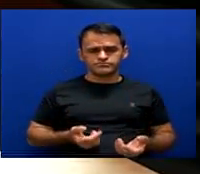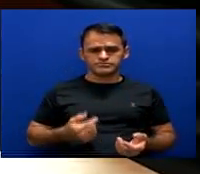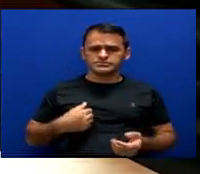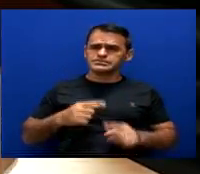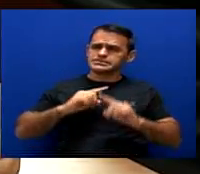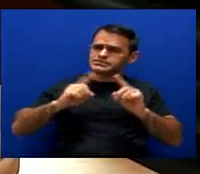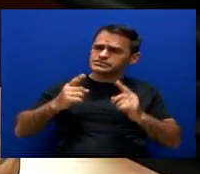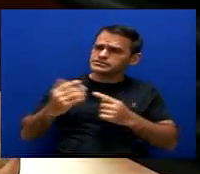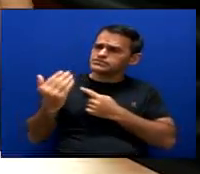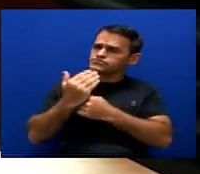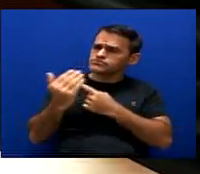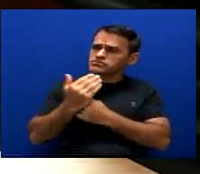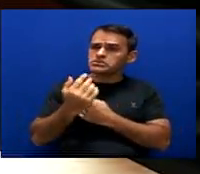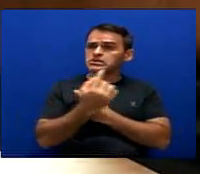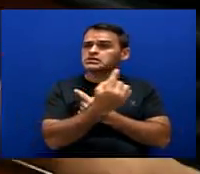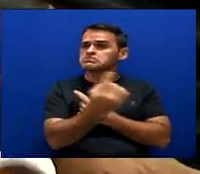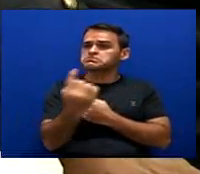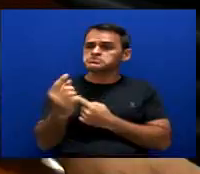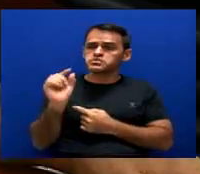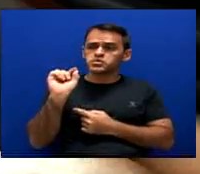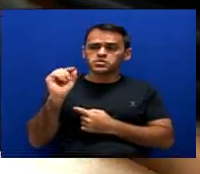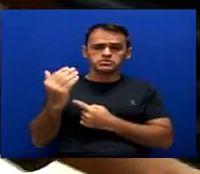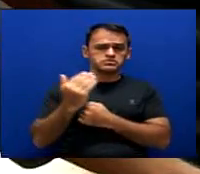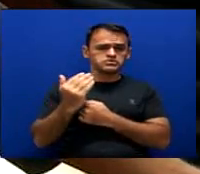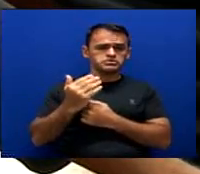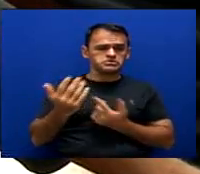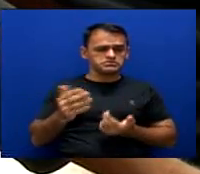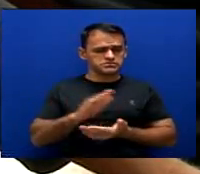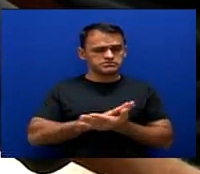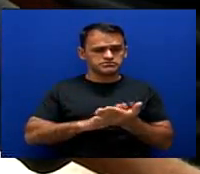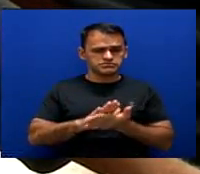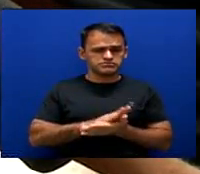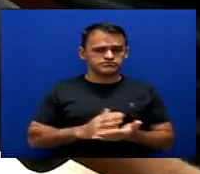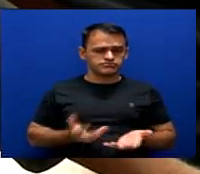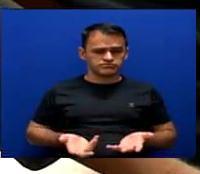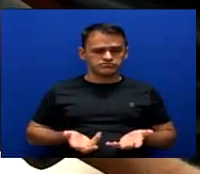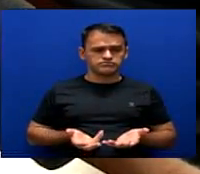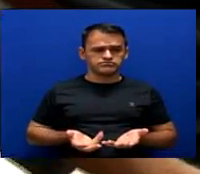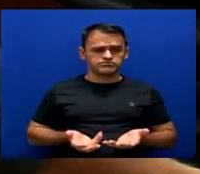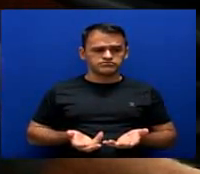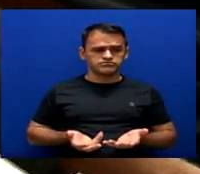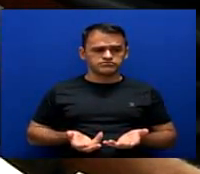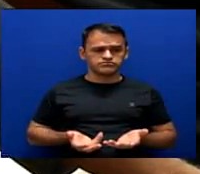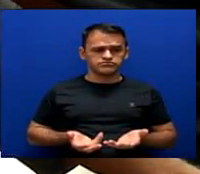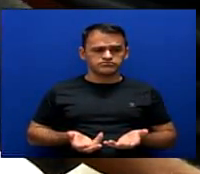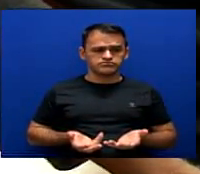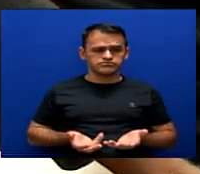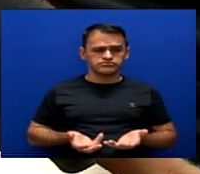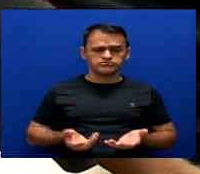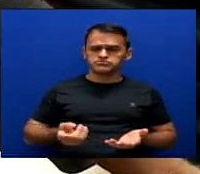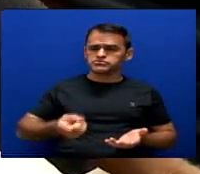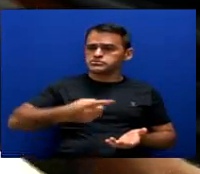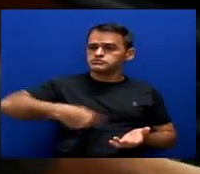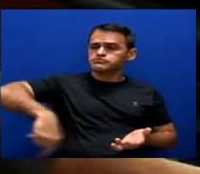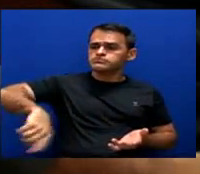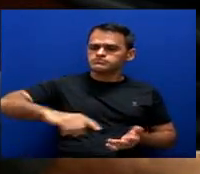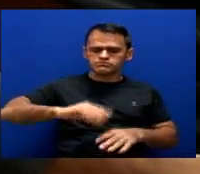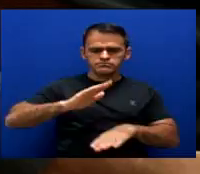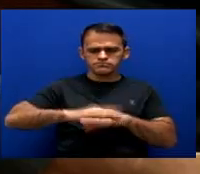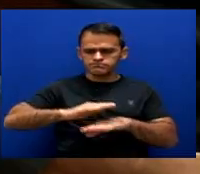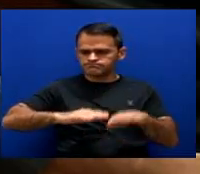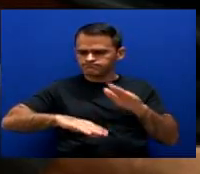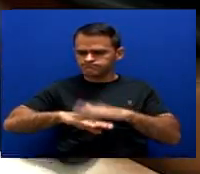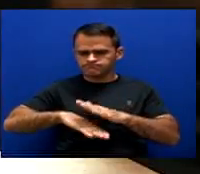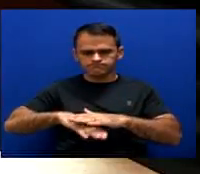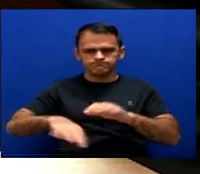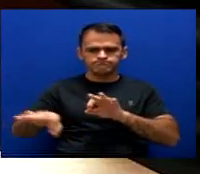preciso de ajuda e não encontrar onde você vai ajudar o que nós estamos fazendo para mudar essa